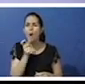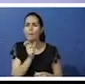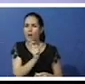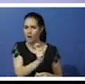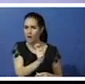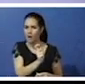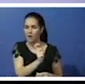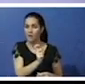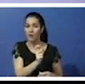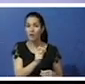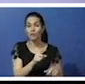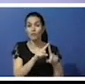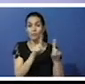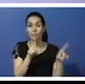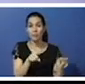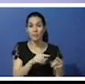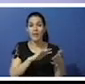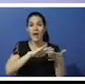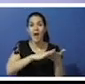palavra, próxima figura,